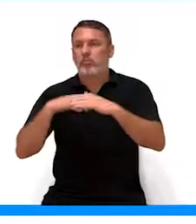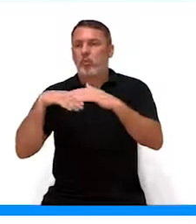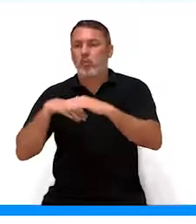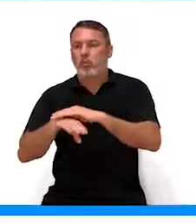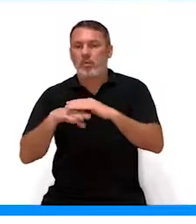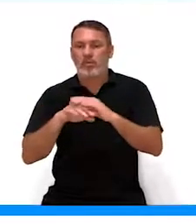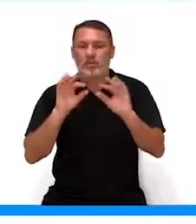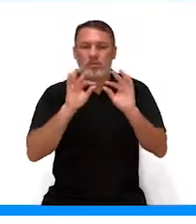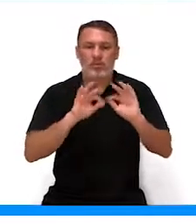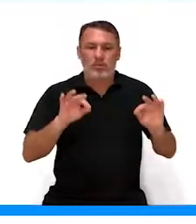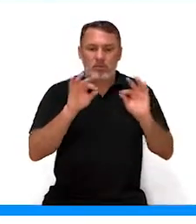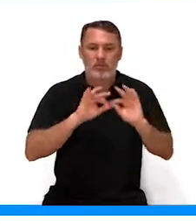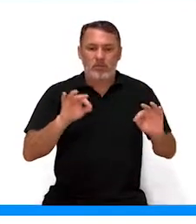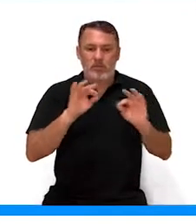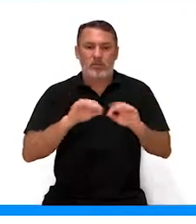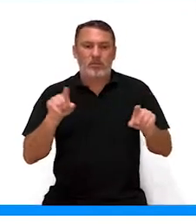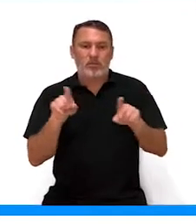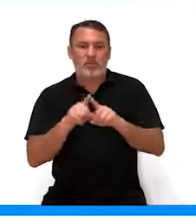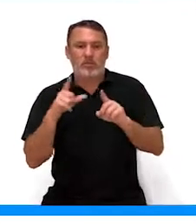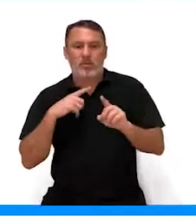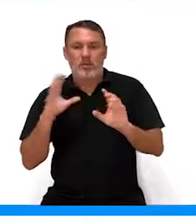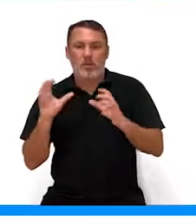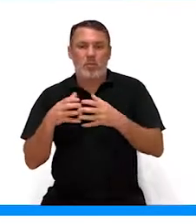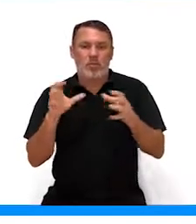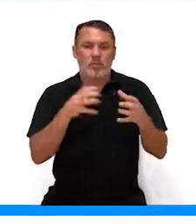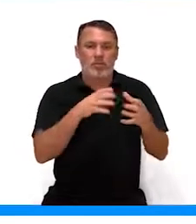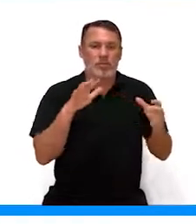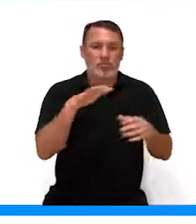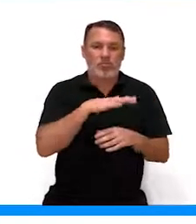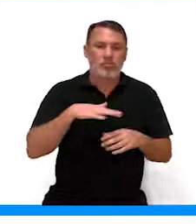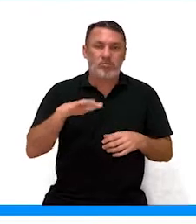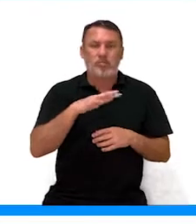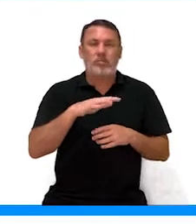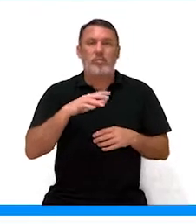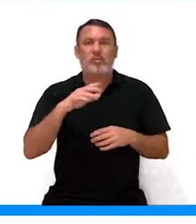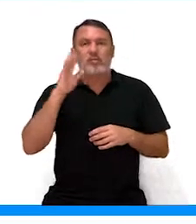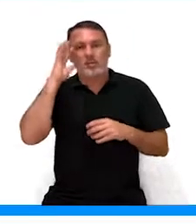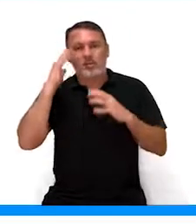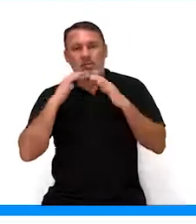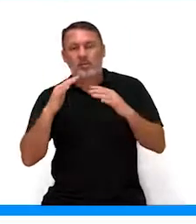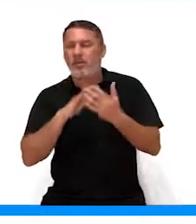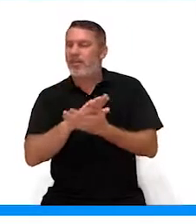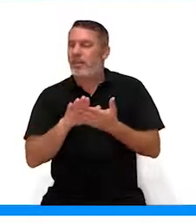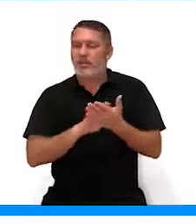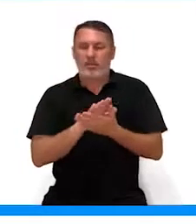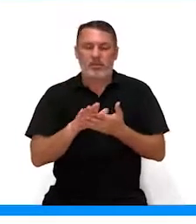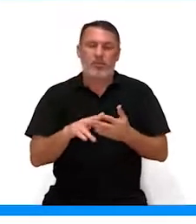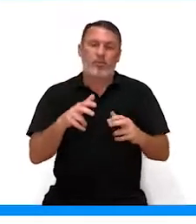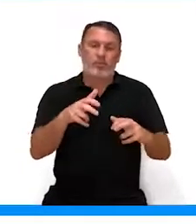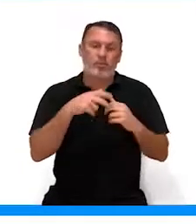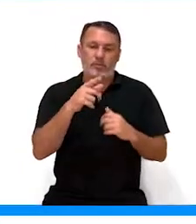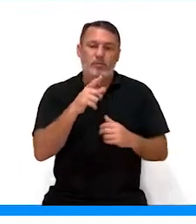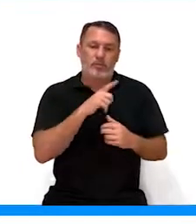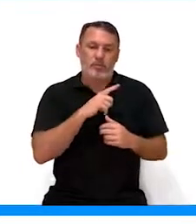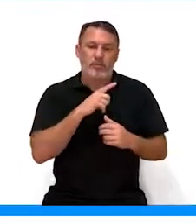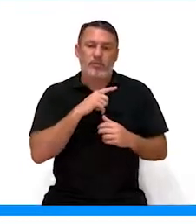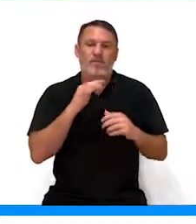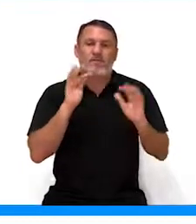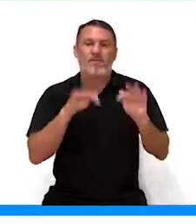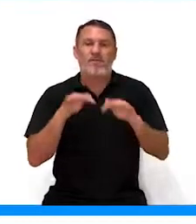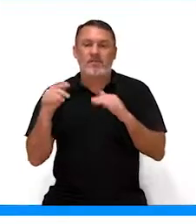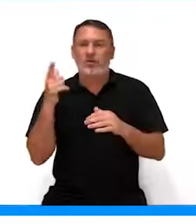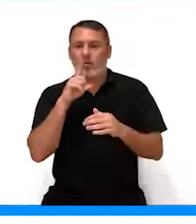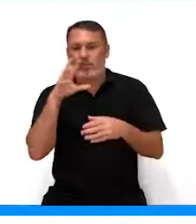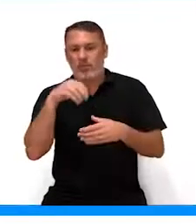não tem acúmulos de dendritos e nem acúmulos de corpos de neurônios ali, tá? Nem de